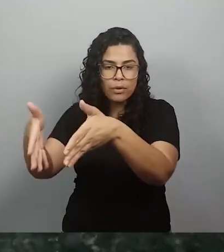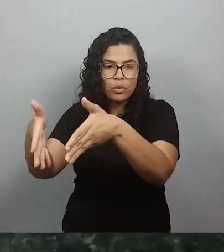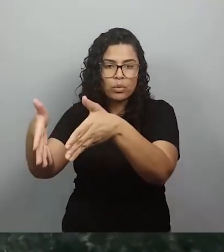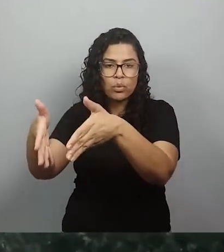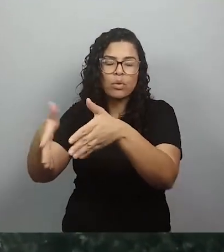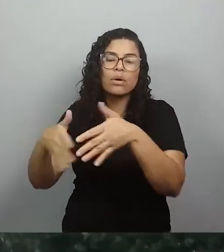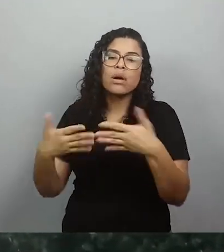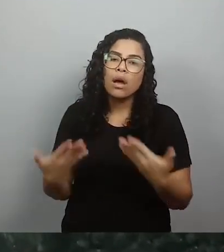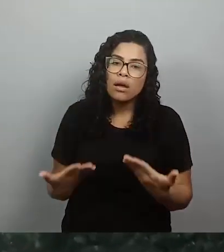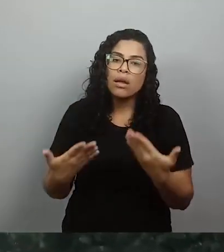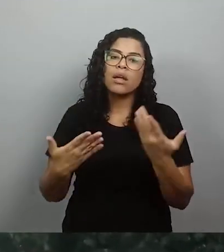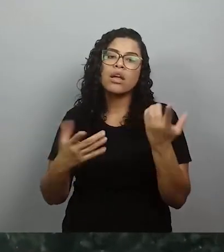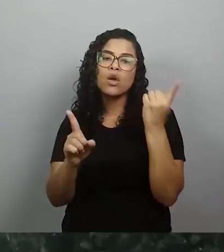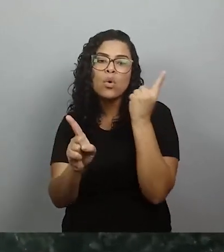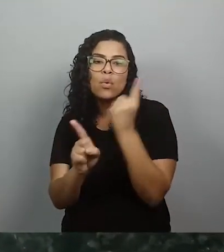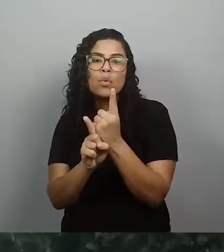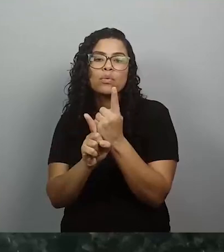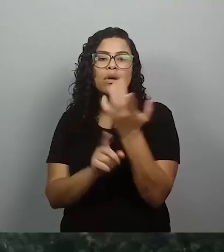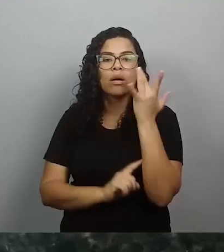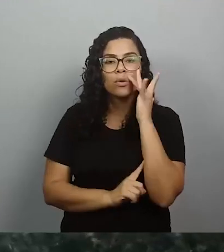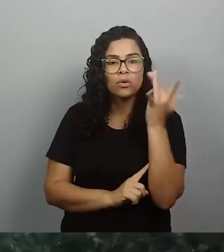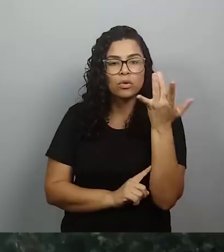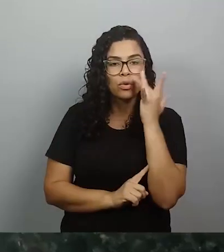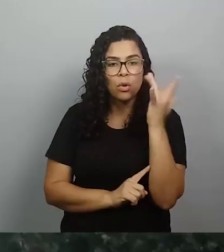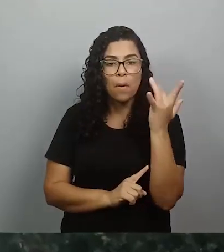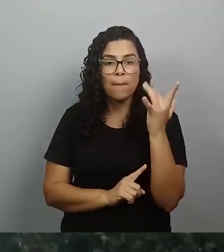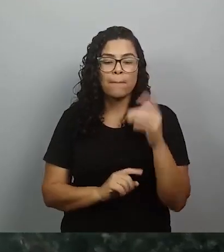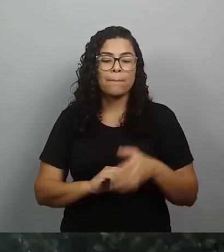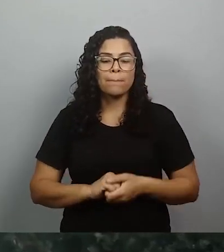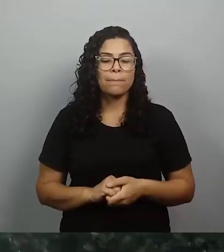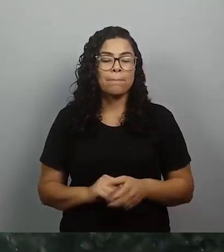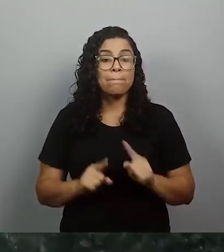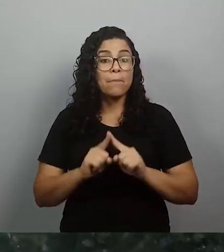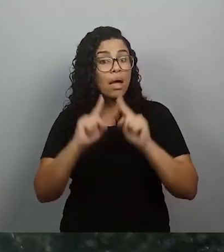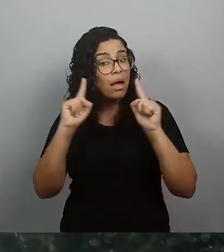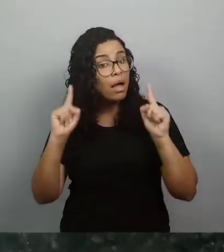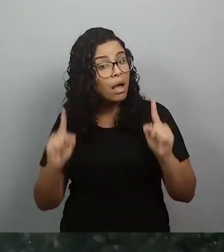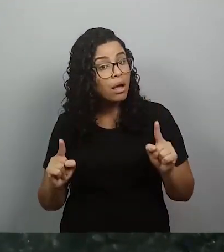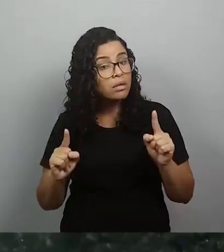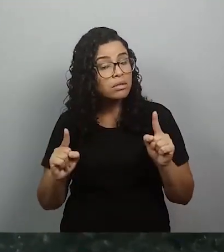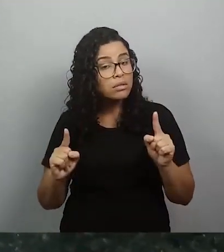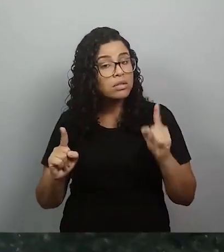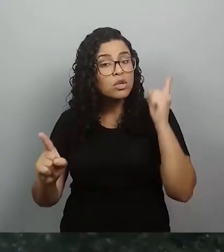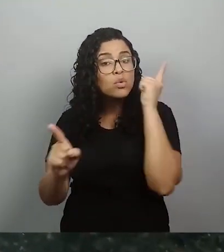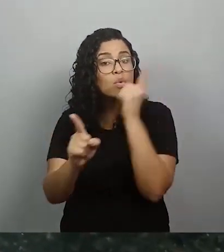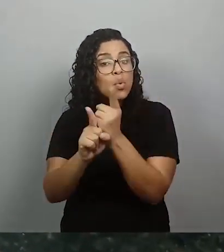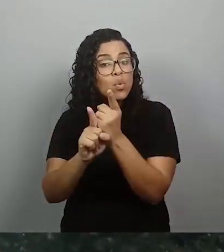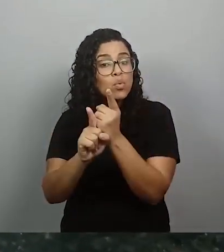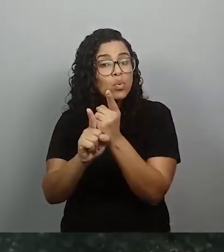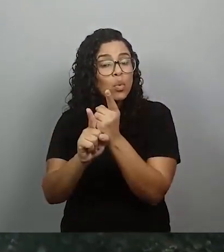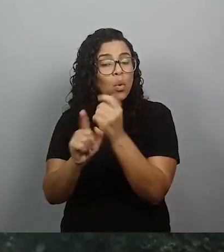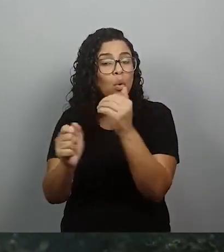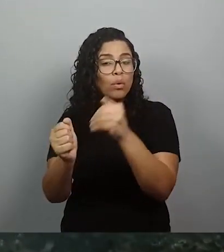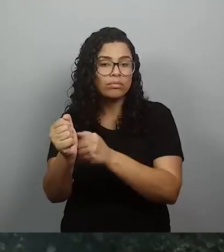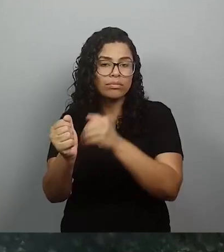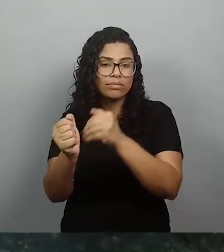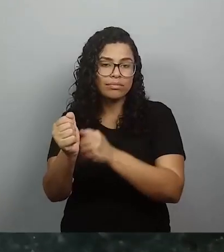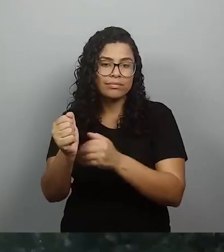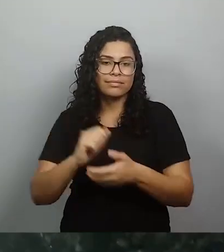lado para achar o tesouro, mas acharam